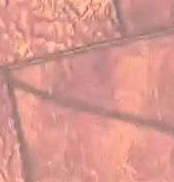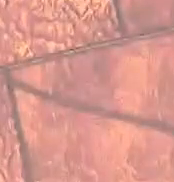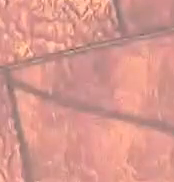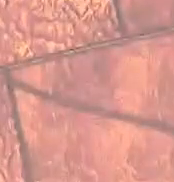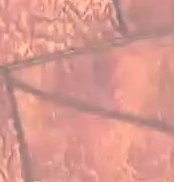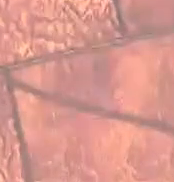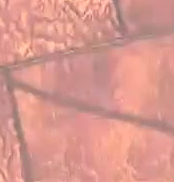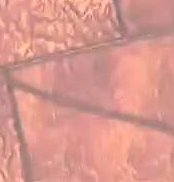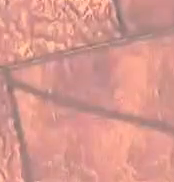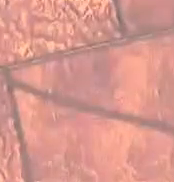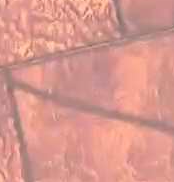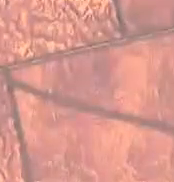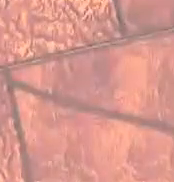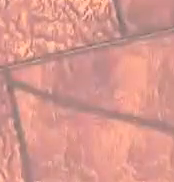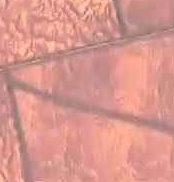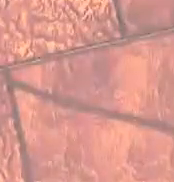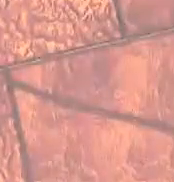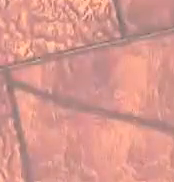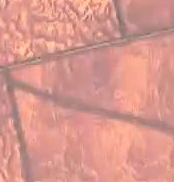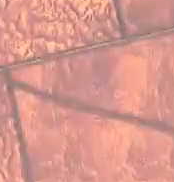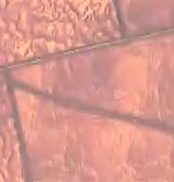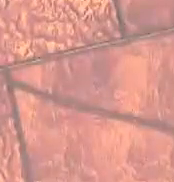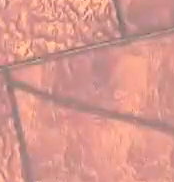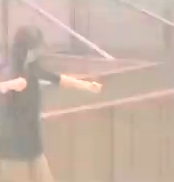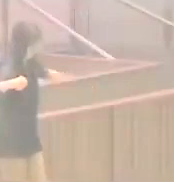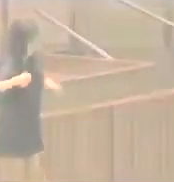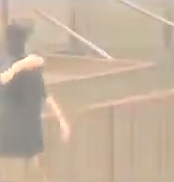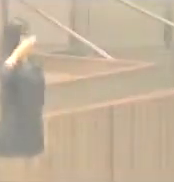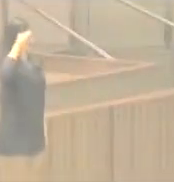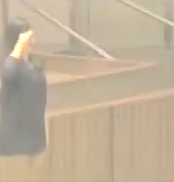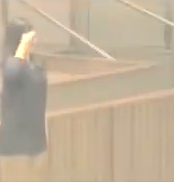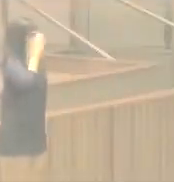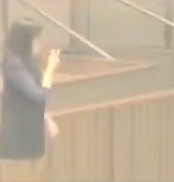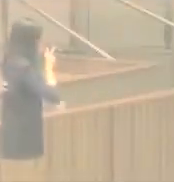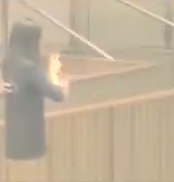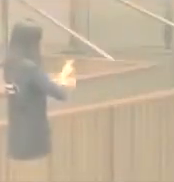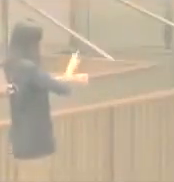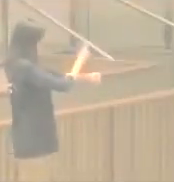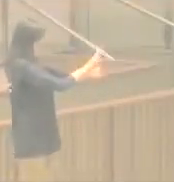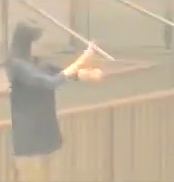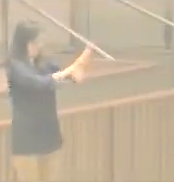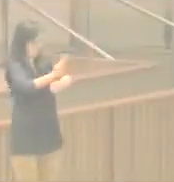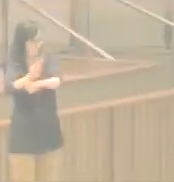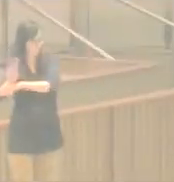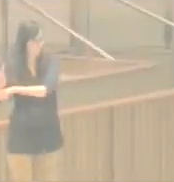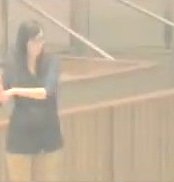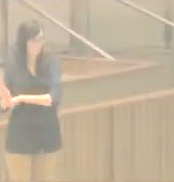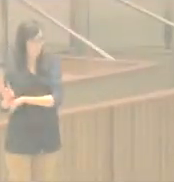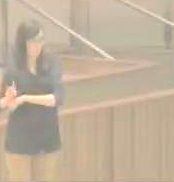militares em todas as cidades fortificadas de Judá. Uau!